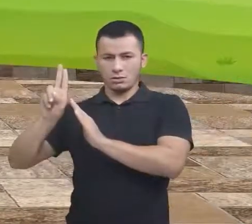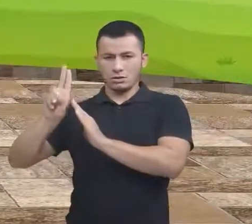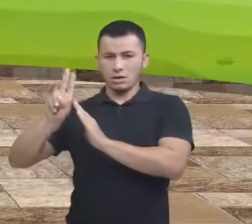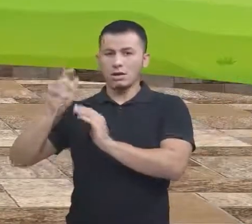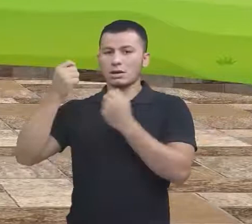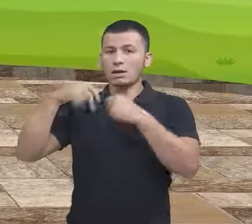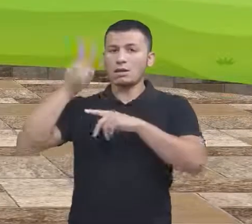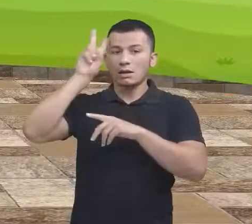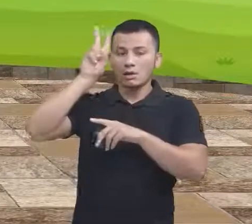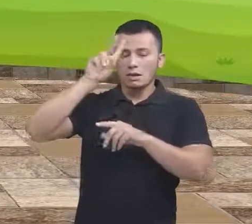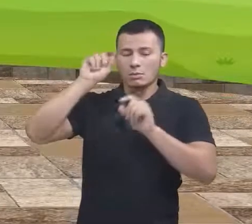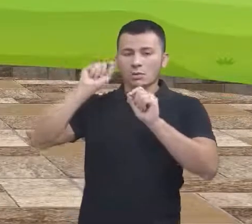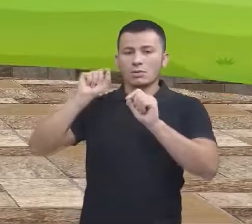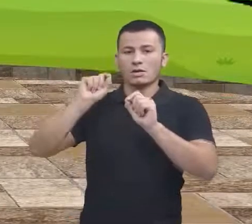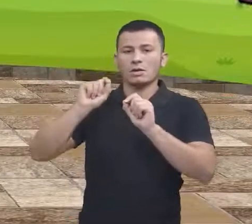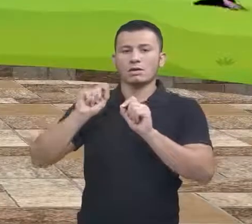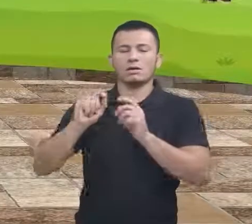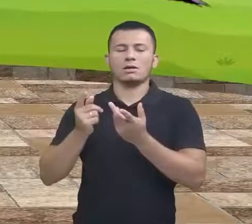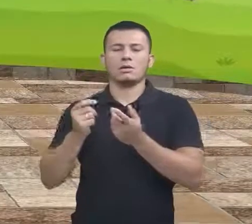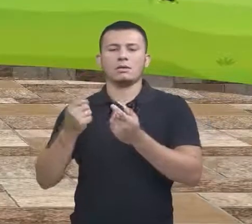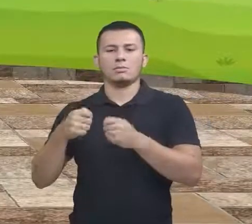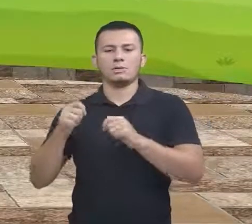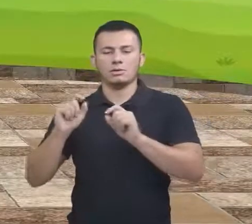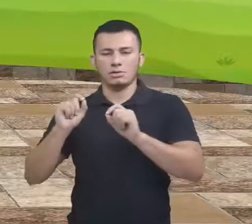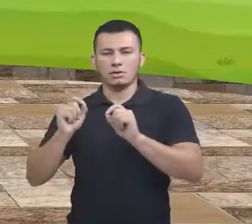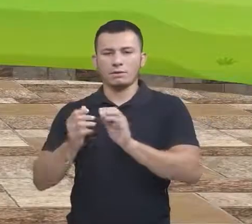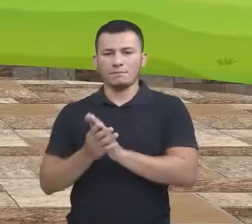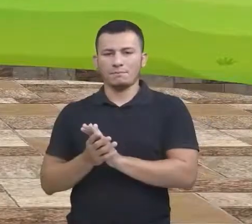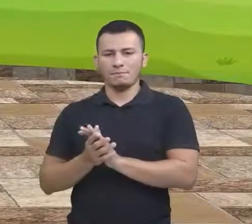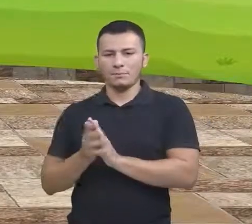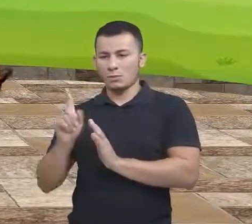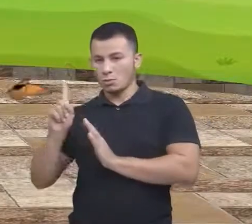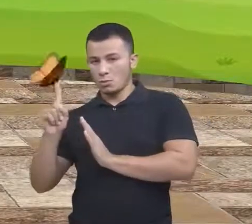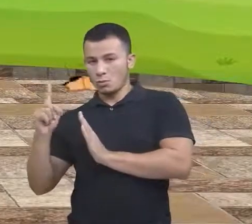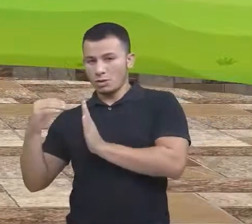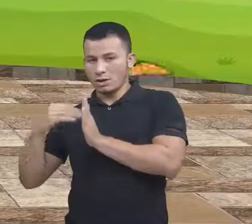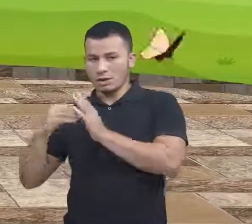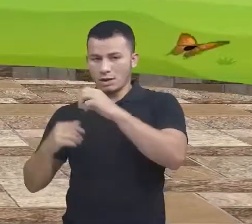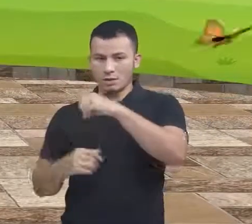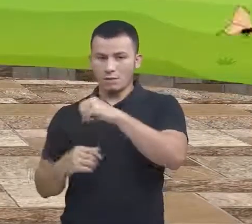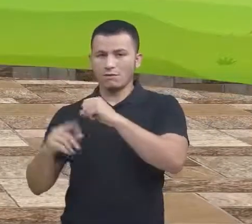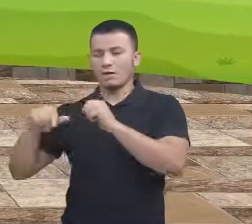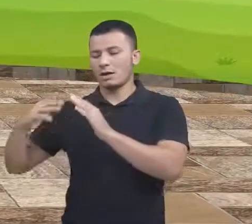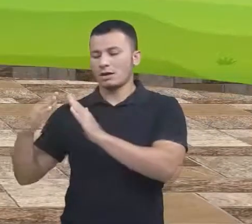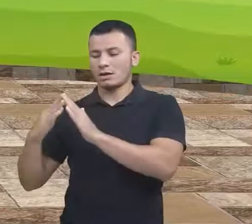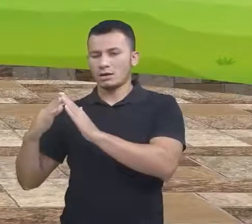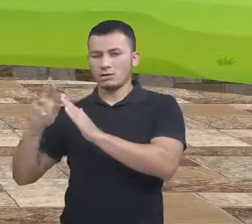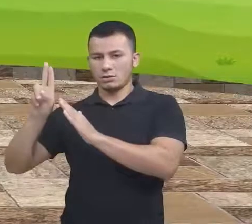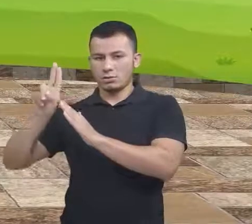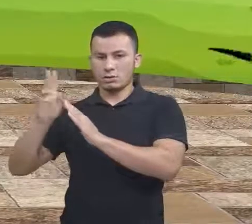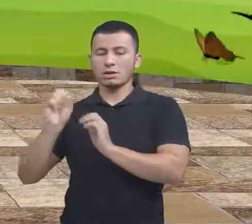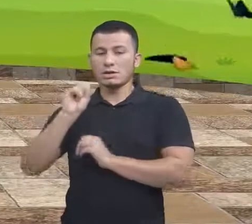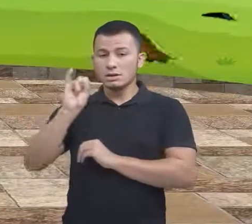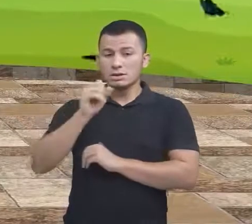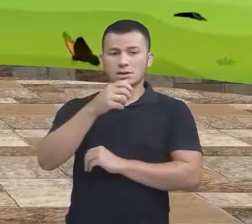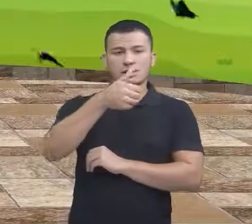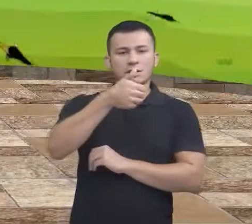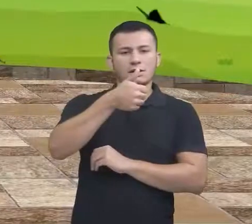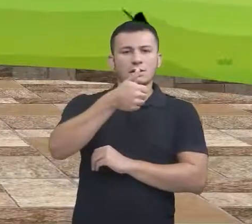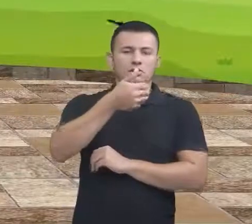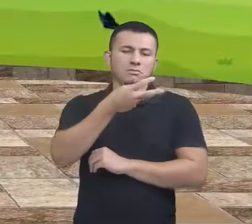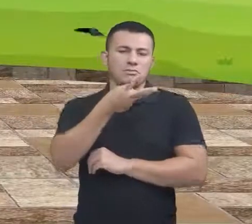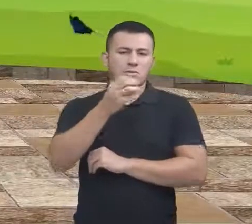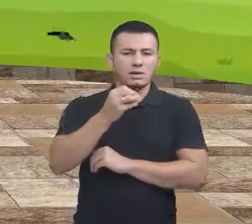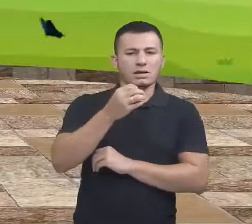sempre de 1 a 9 vocês vão colocar sempre na unidade se eu falo 20 30 40